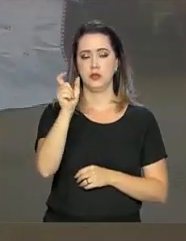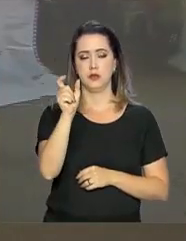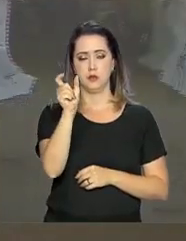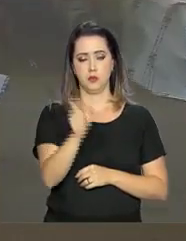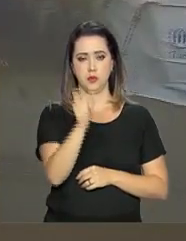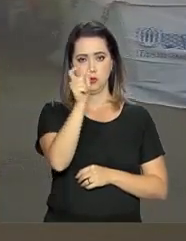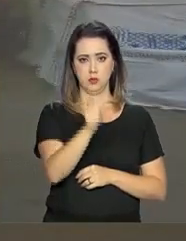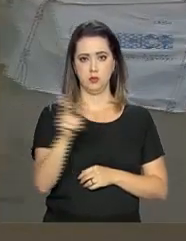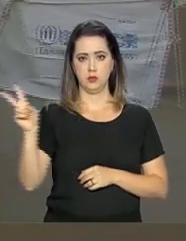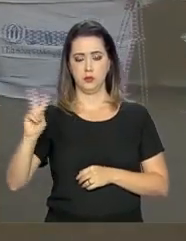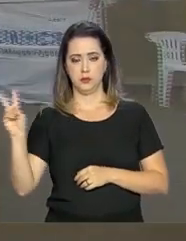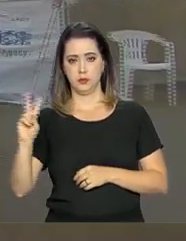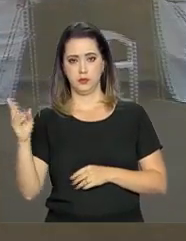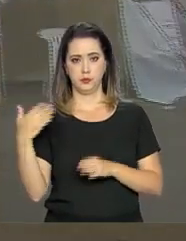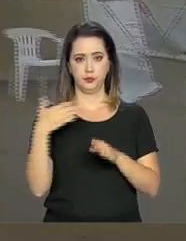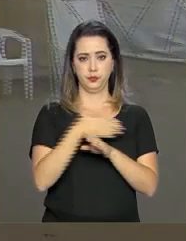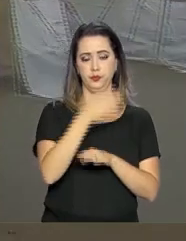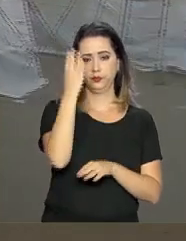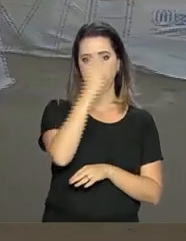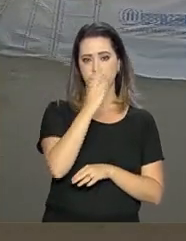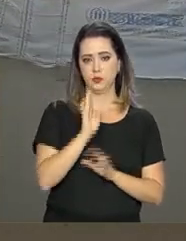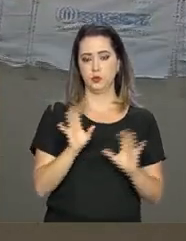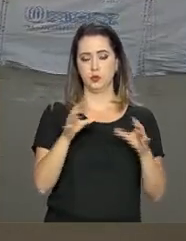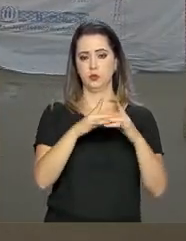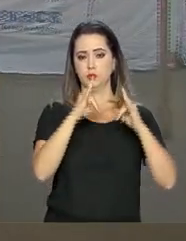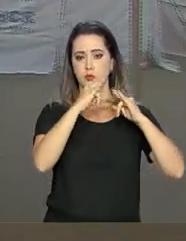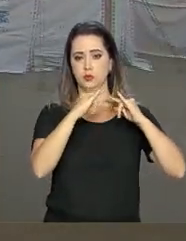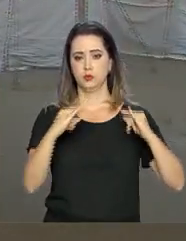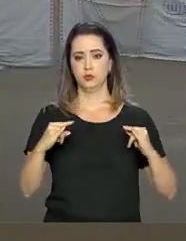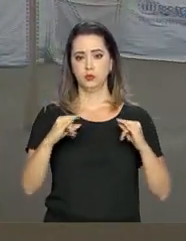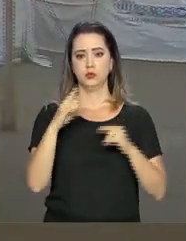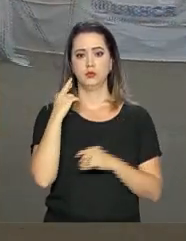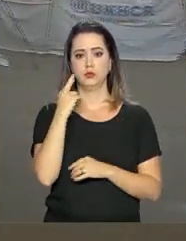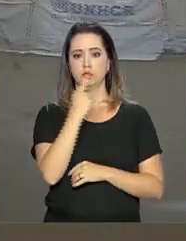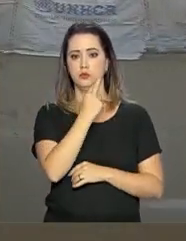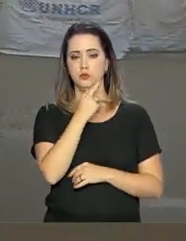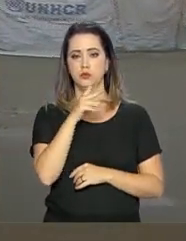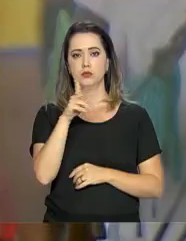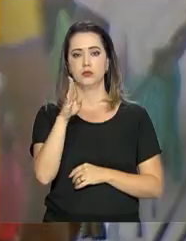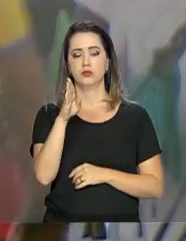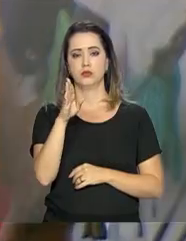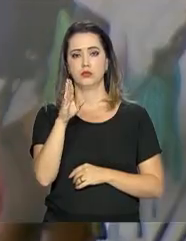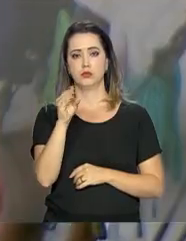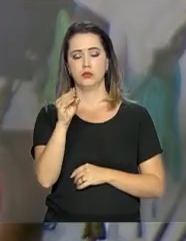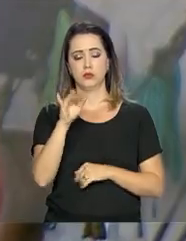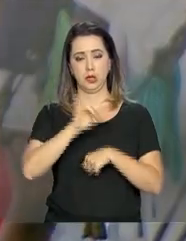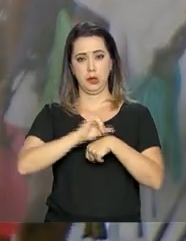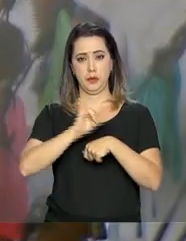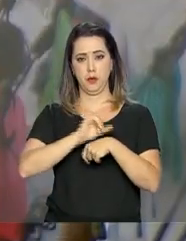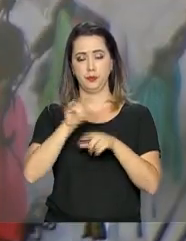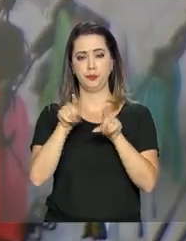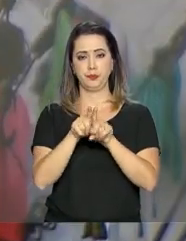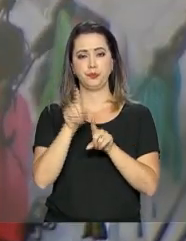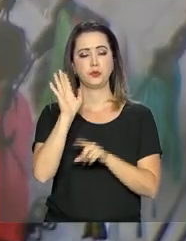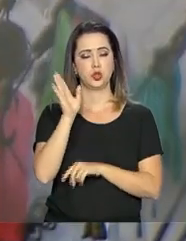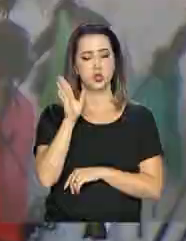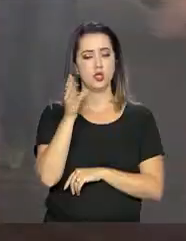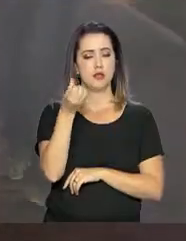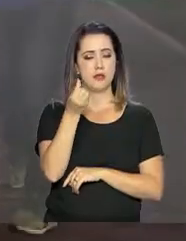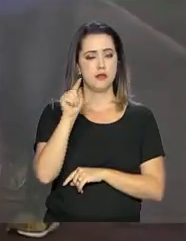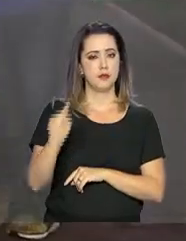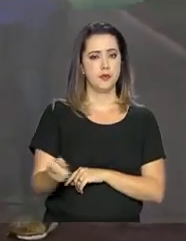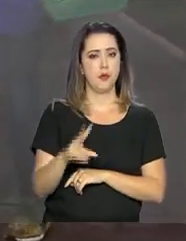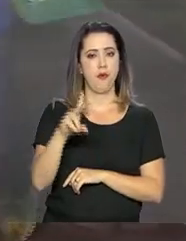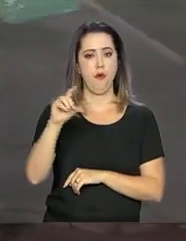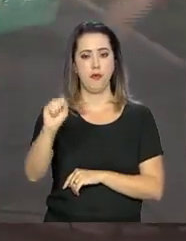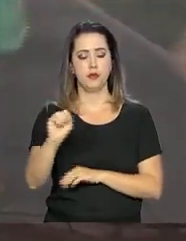país uma parte deles está em abrigos na capital de roraima em boa vista lá são seis mil vagas